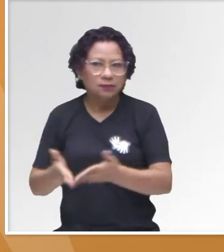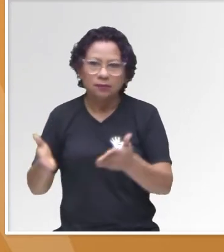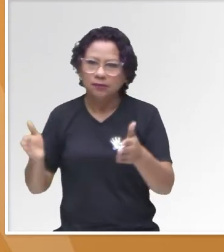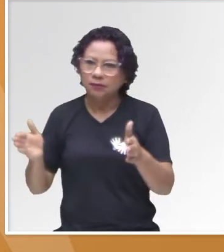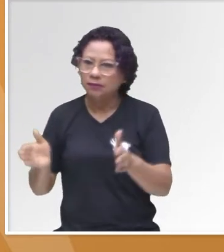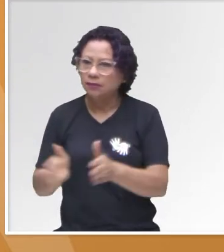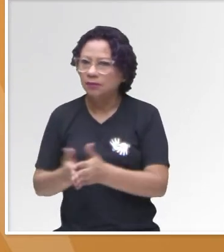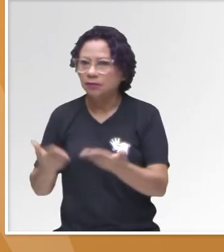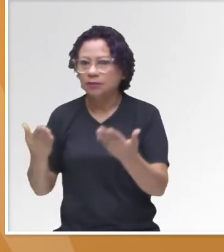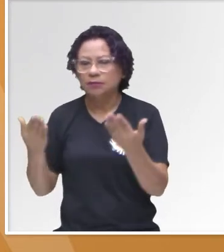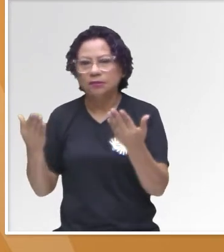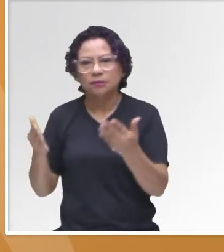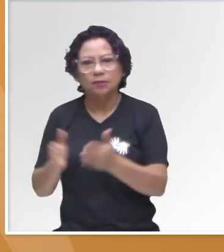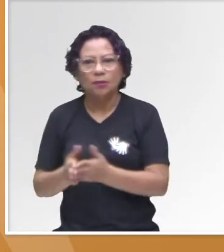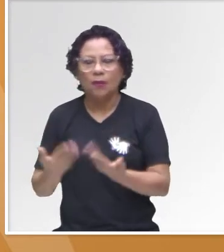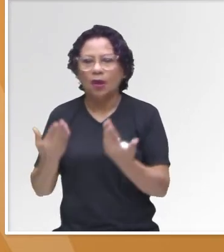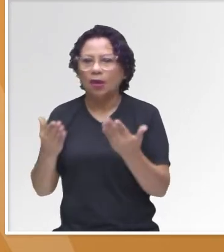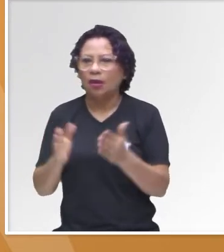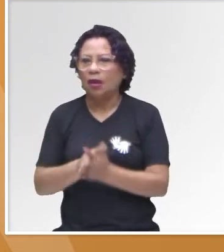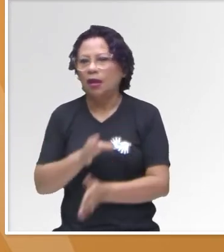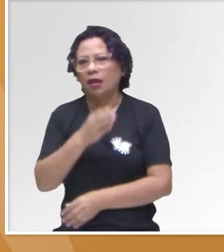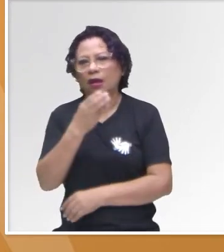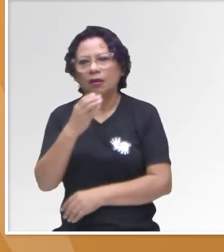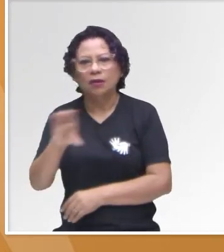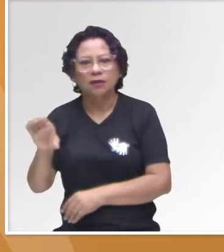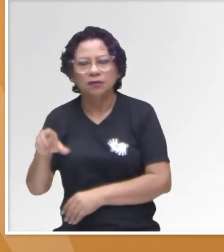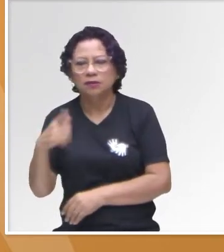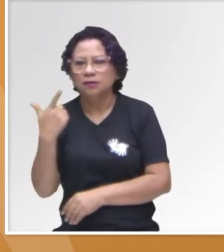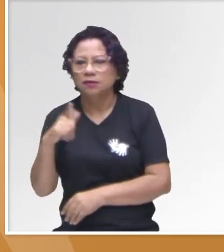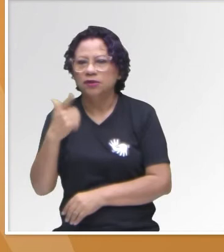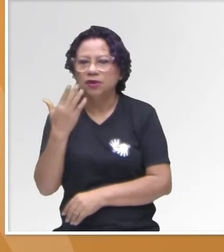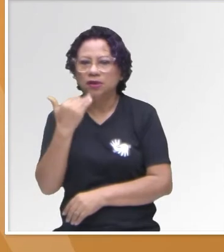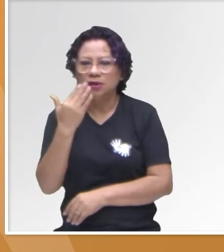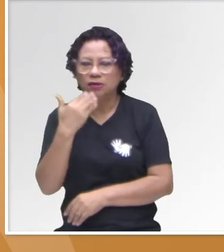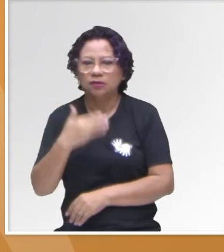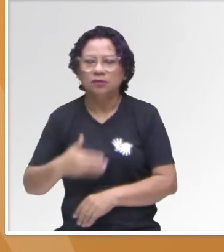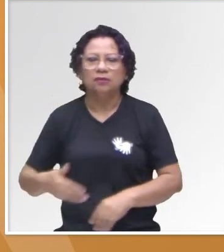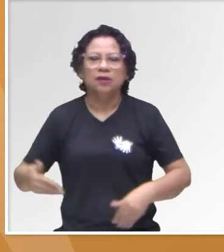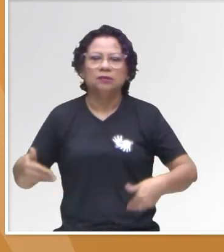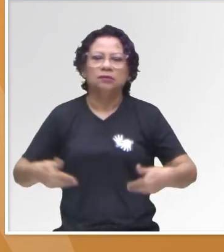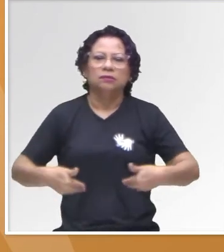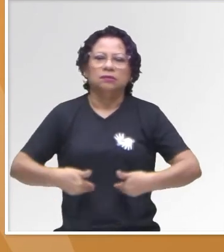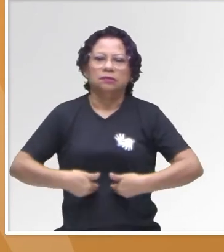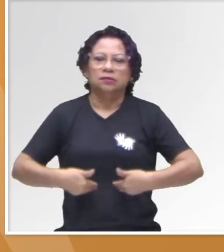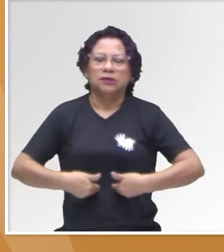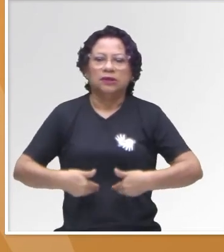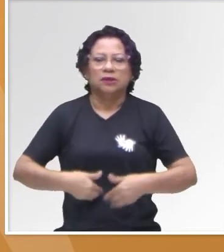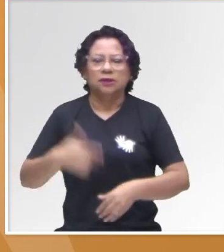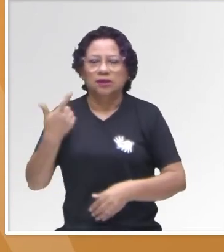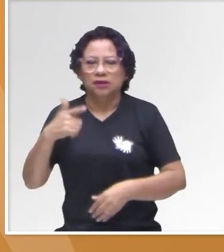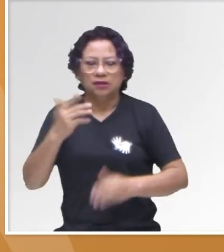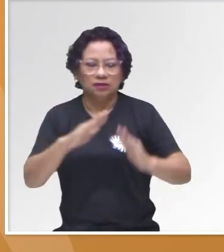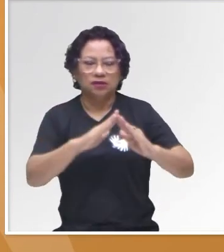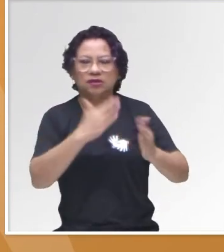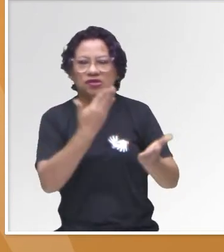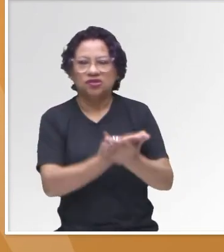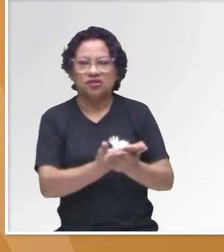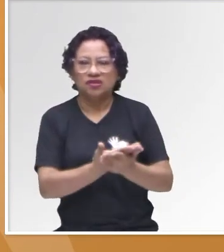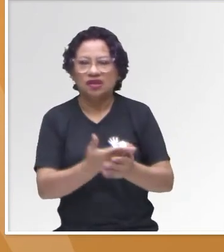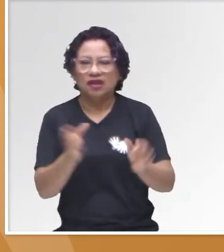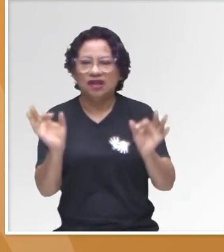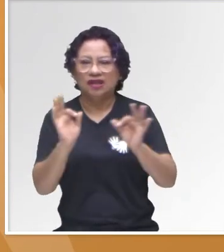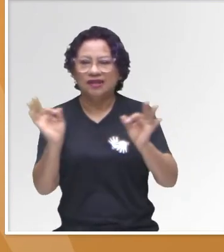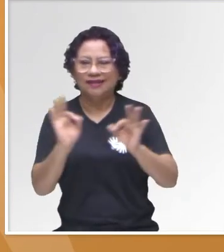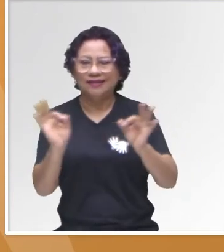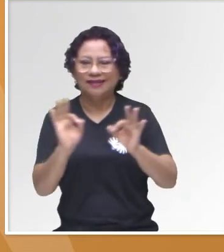de pobreza, né? De pobreza extrema, sem ter o que comer, não tinha acesso à escola, não tinha acesso ao saneamento básico. Então,